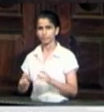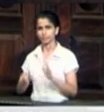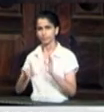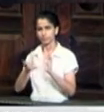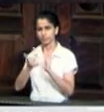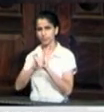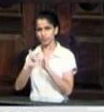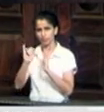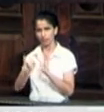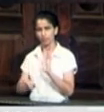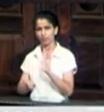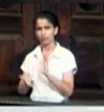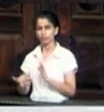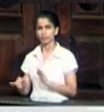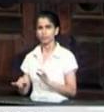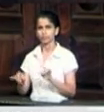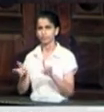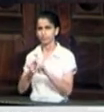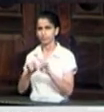legislativo,